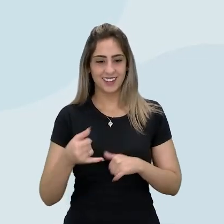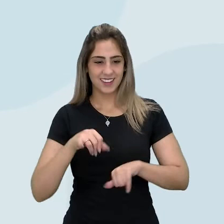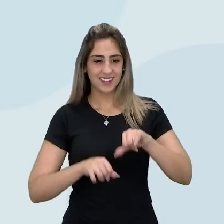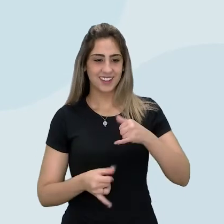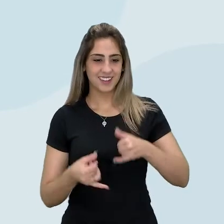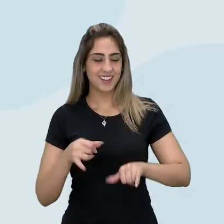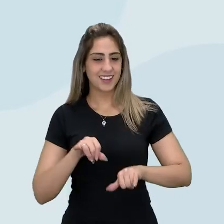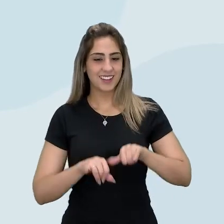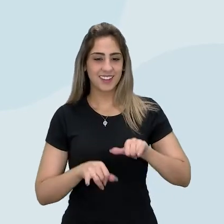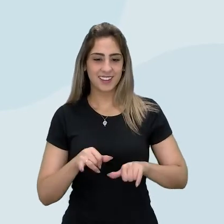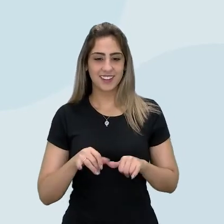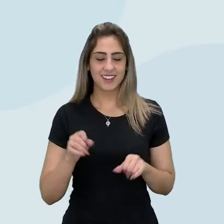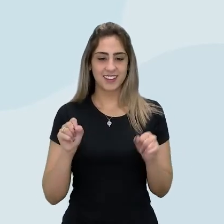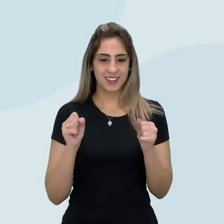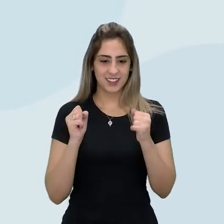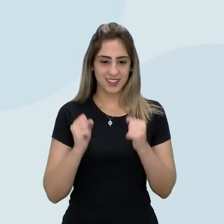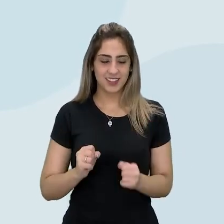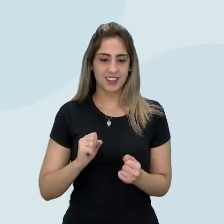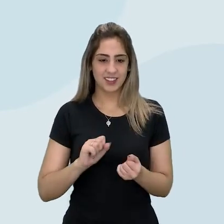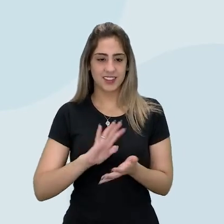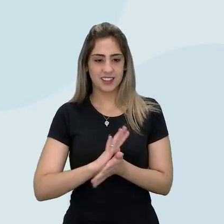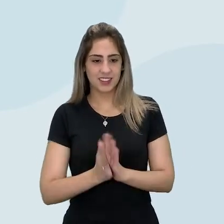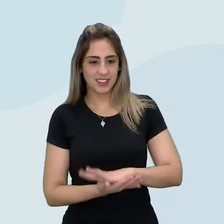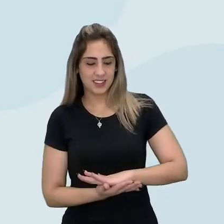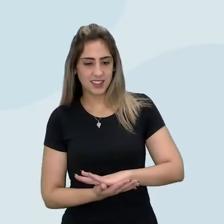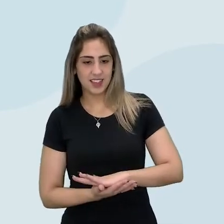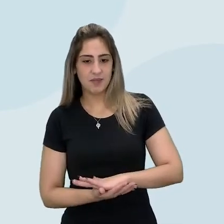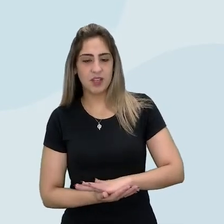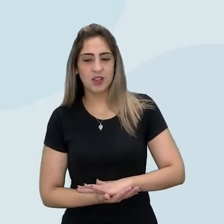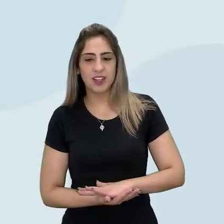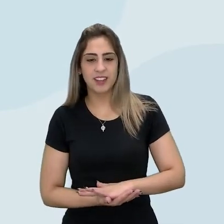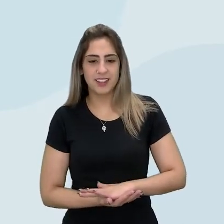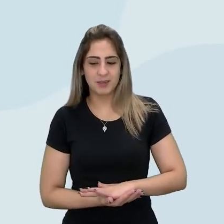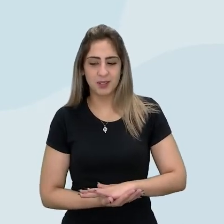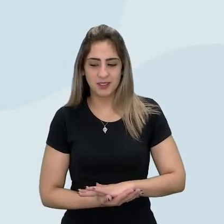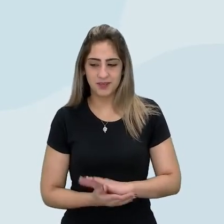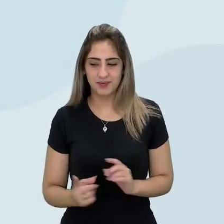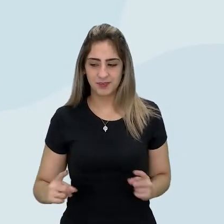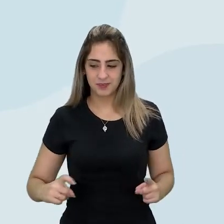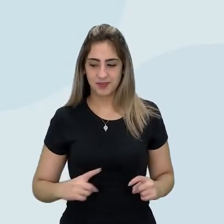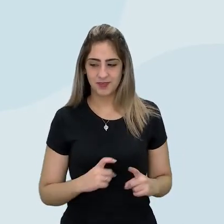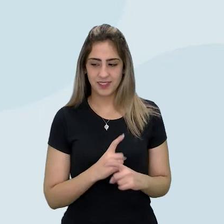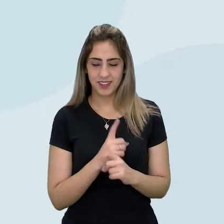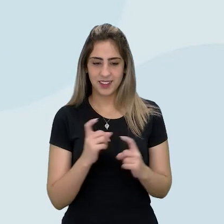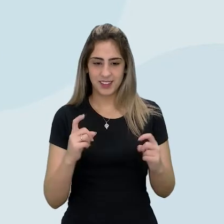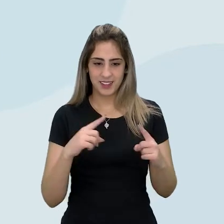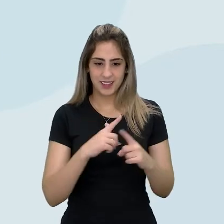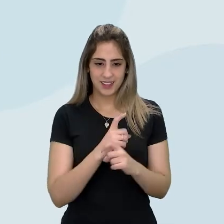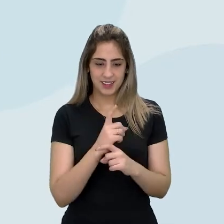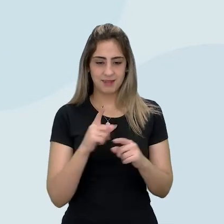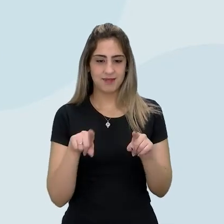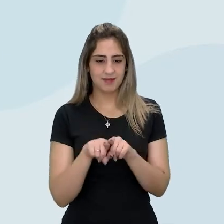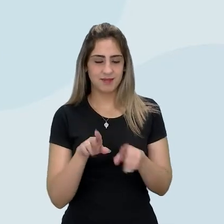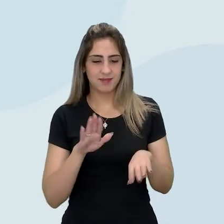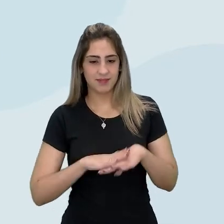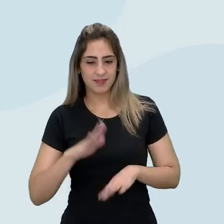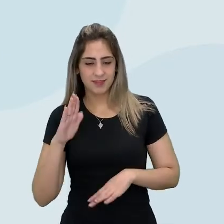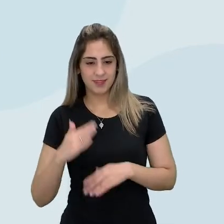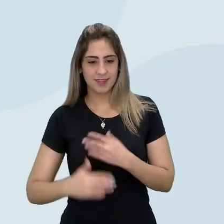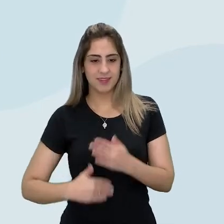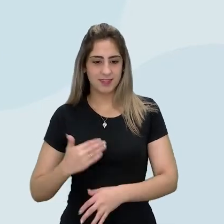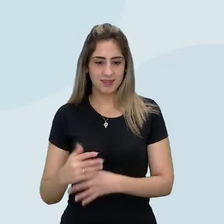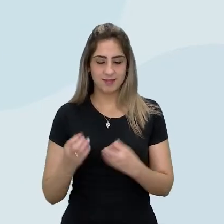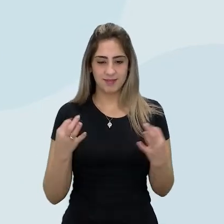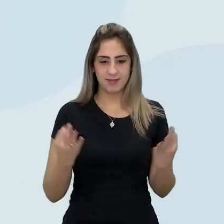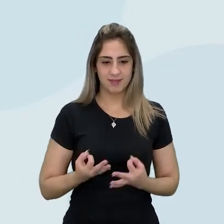podem aí, olha, danificar os micro-organismos presentes no vinho, o que torna a bebida muito mais